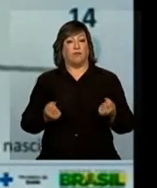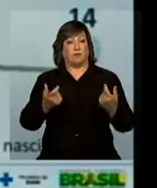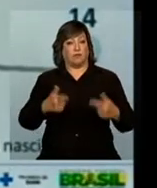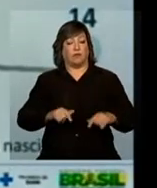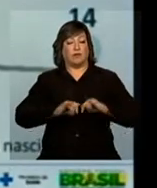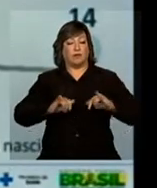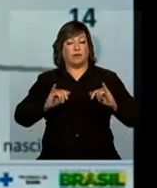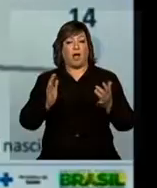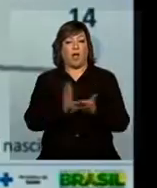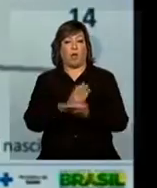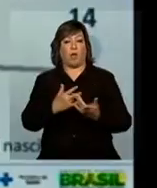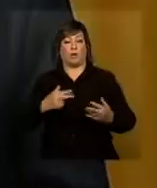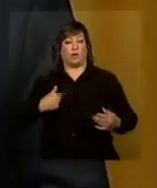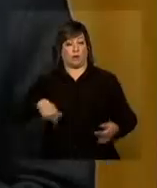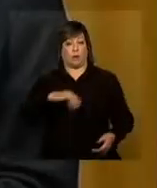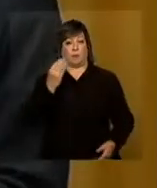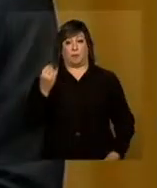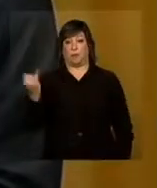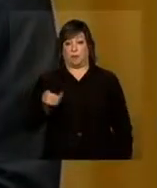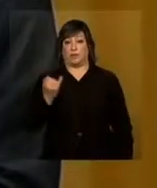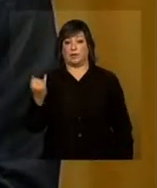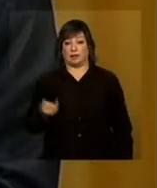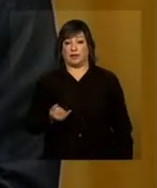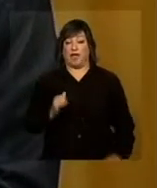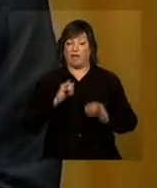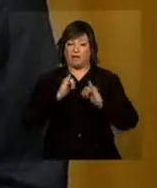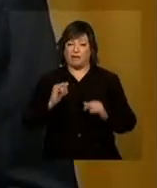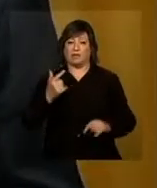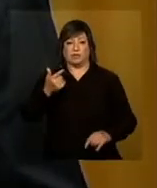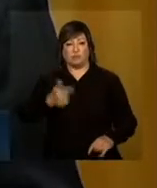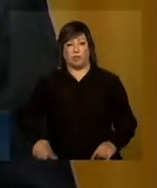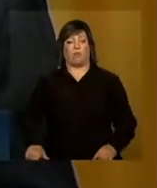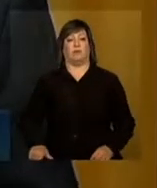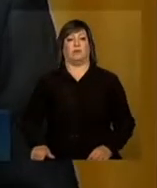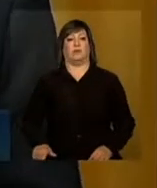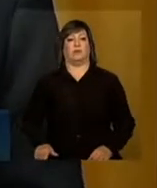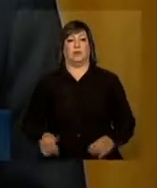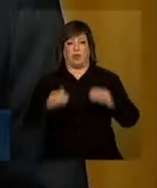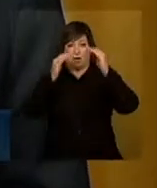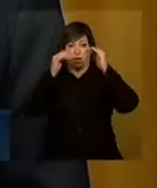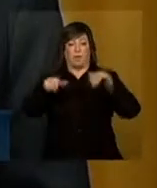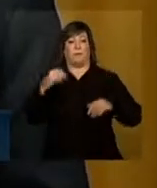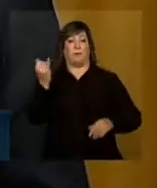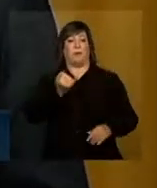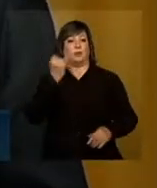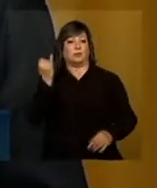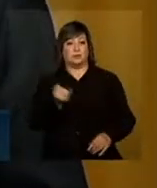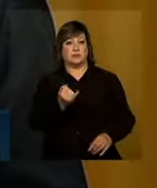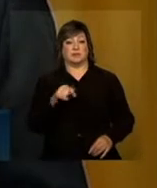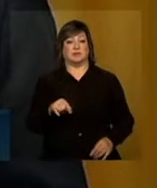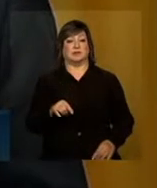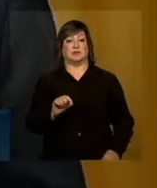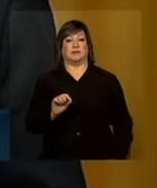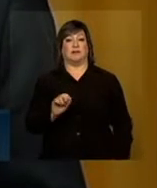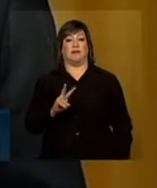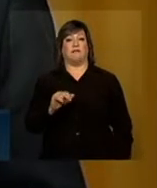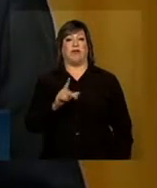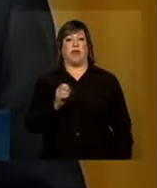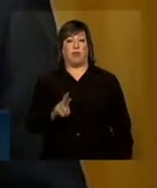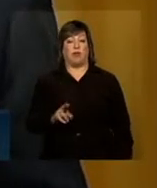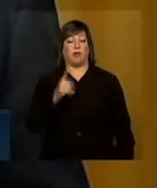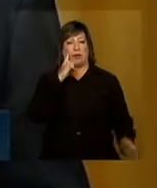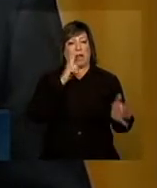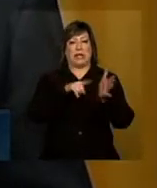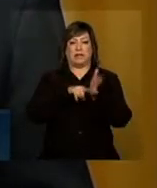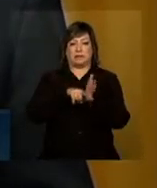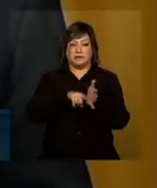de alguns detalhes que para nós é muito importante, reconhecendo a importância dessa validação, dessa